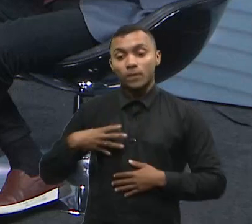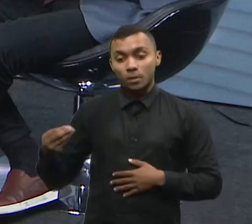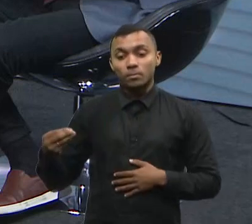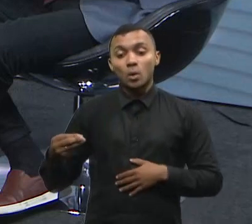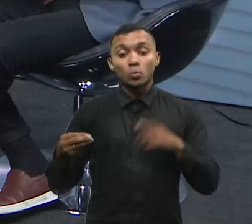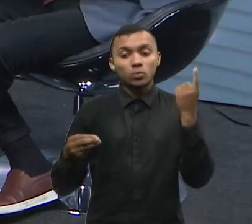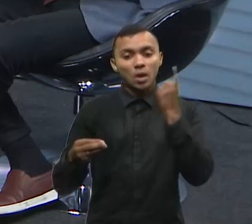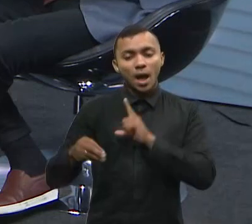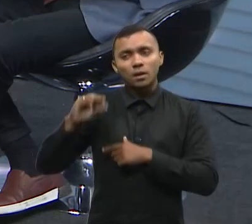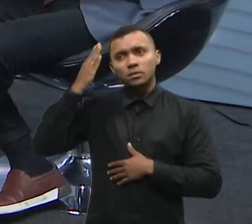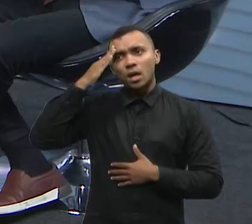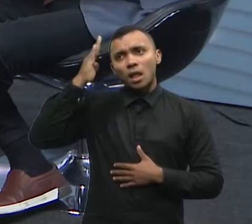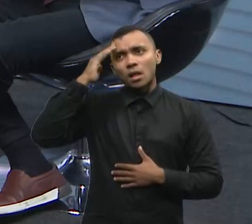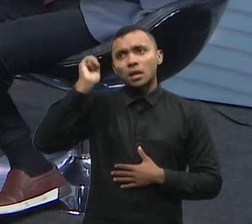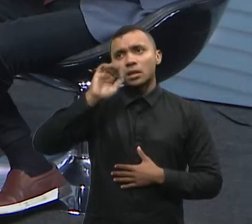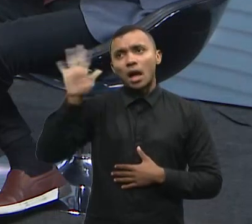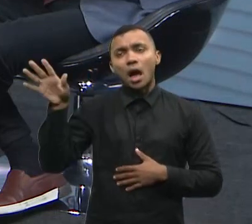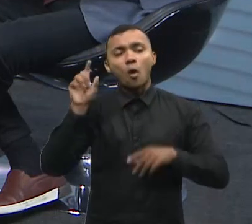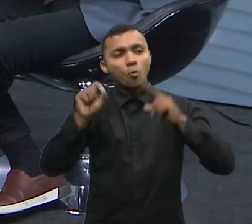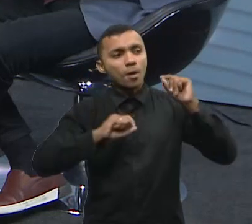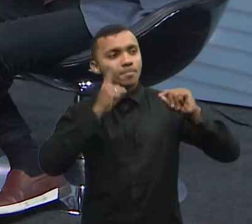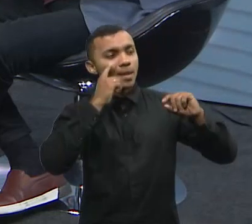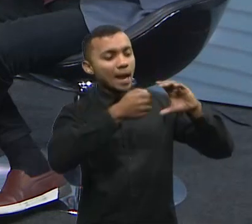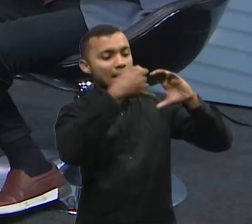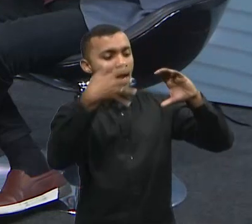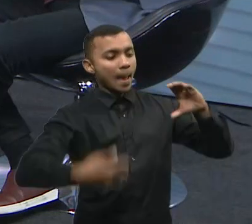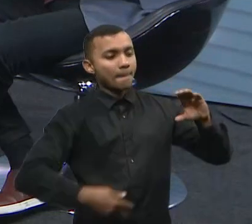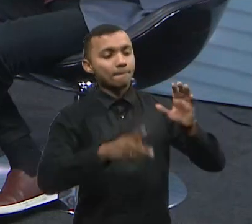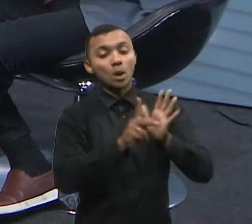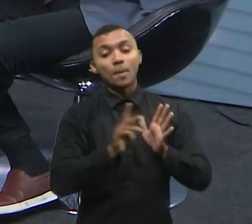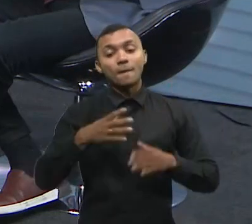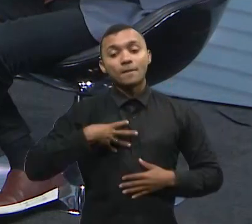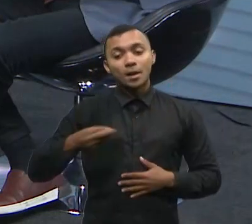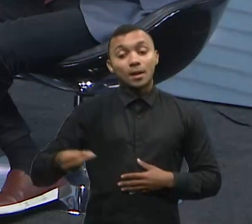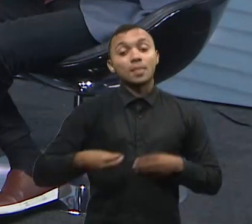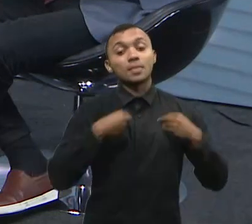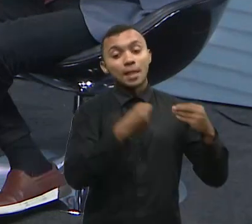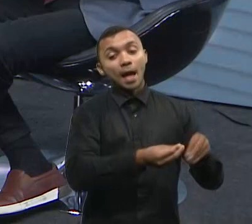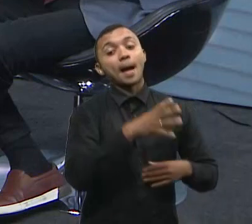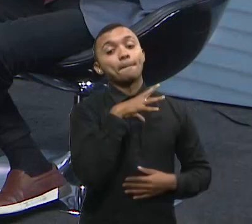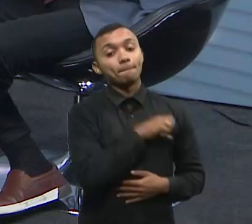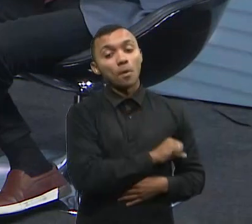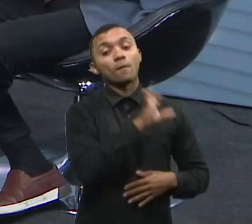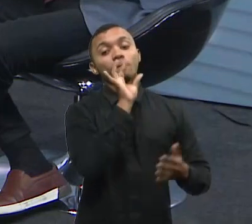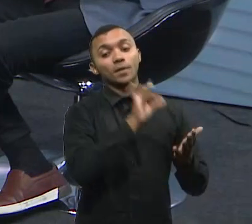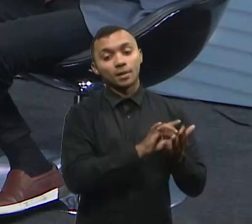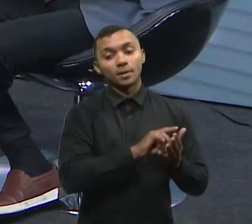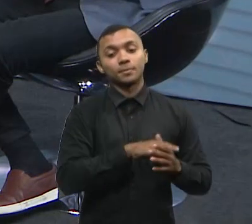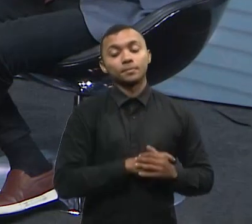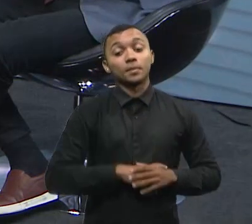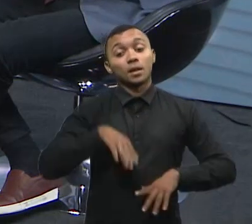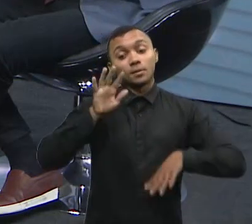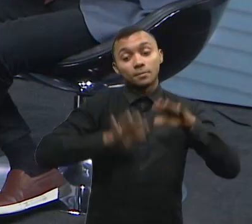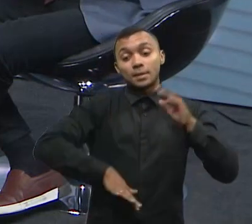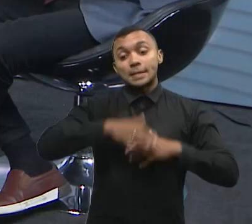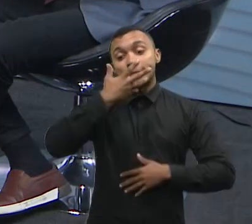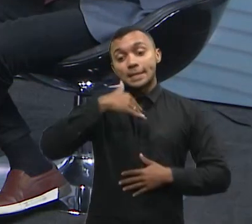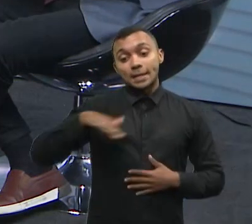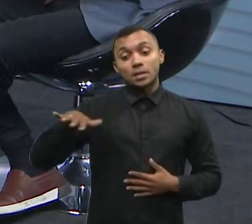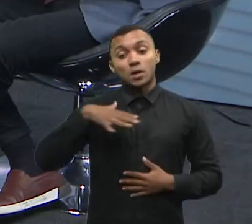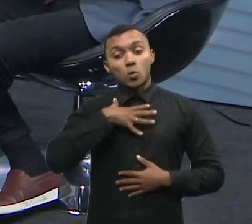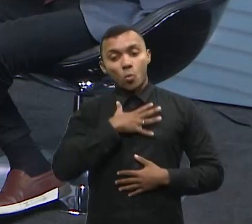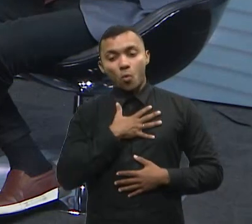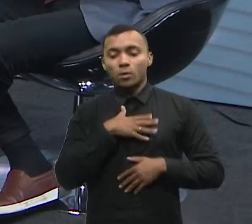conseguir compreender as características dessa criança e dar afeto de formas variadas. Tem criança que gosta